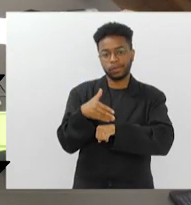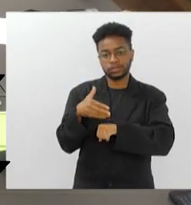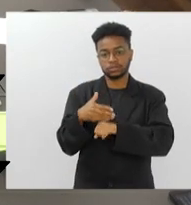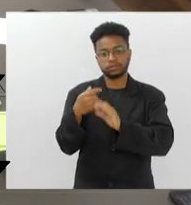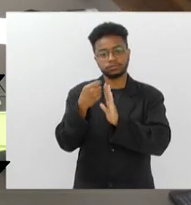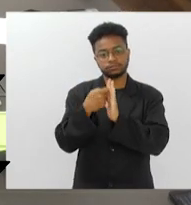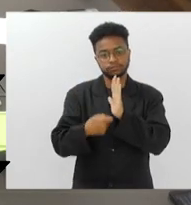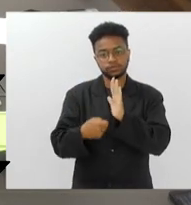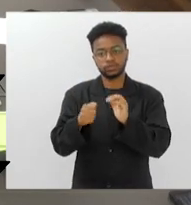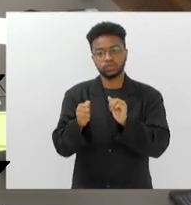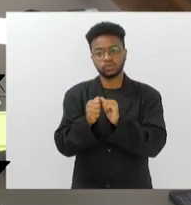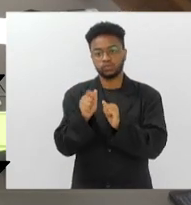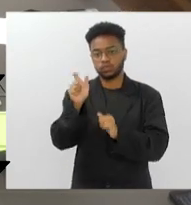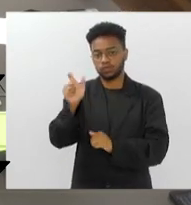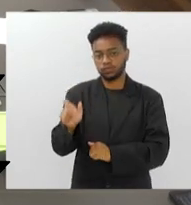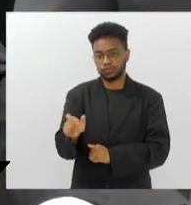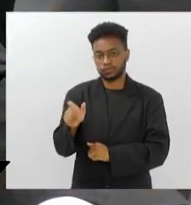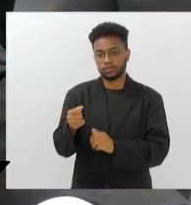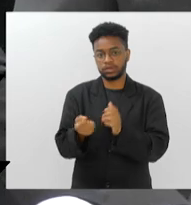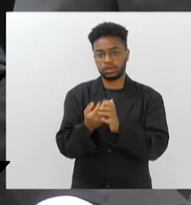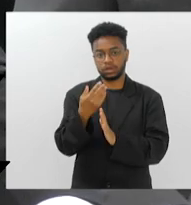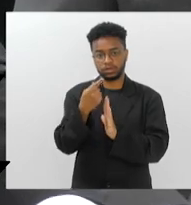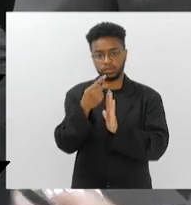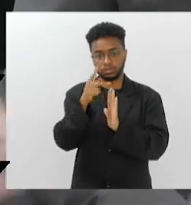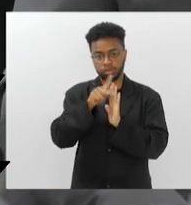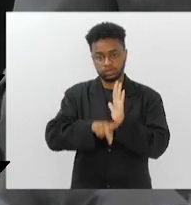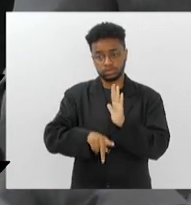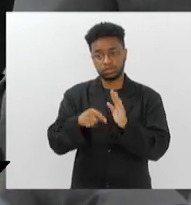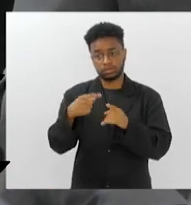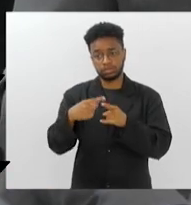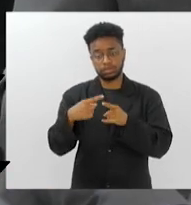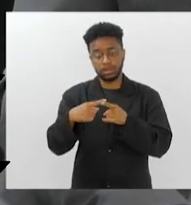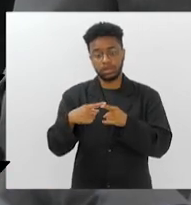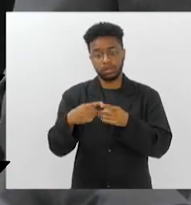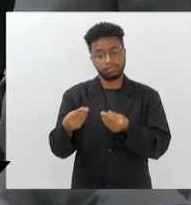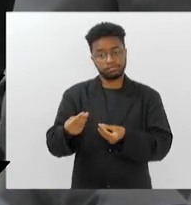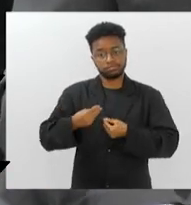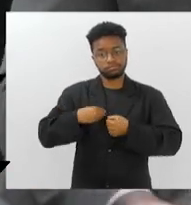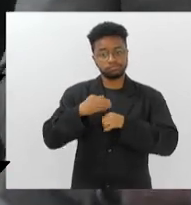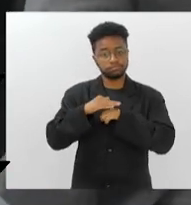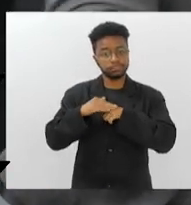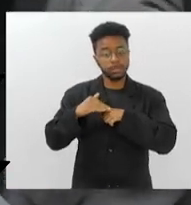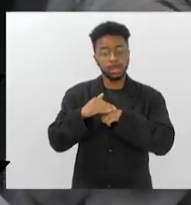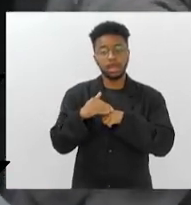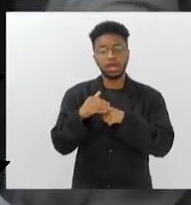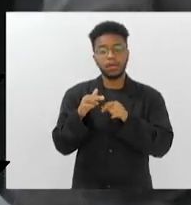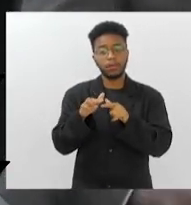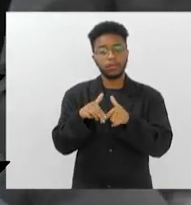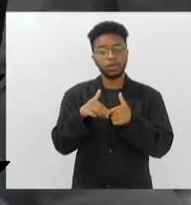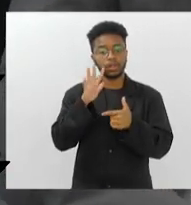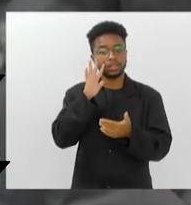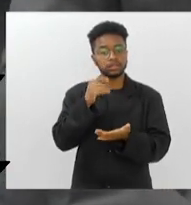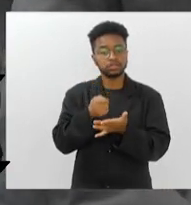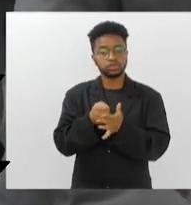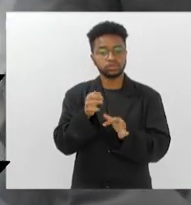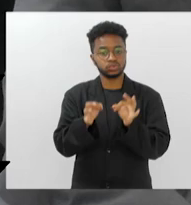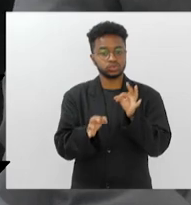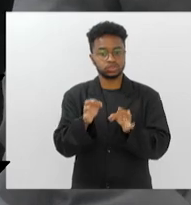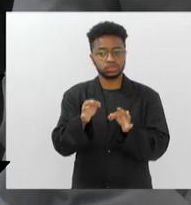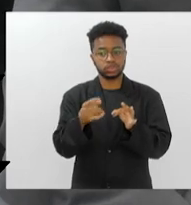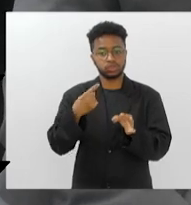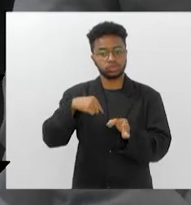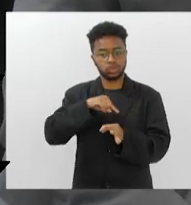junto contigo da autoria desse projeto porque é um alento a essa decisão da justiça que nós